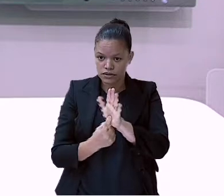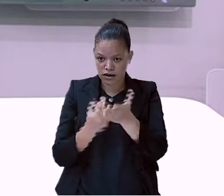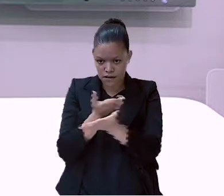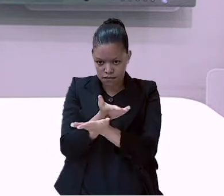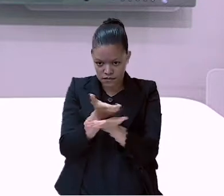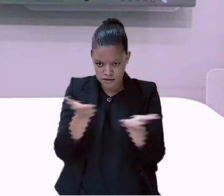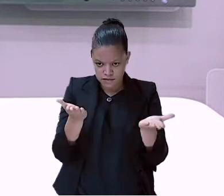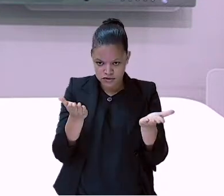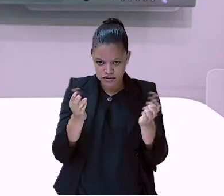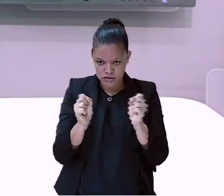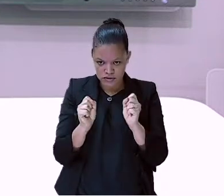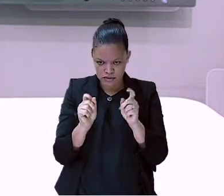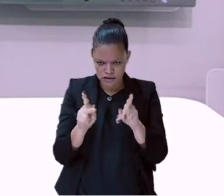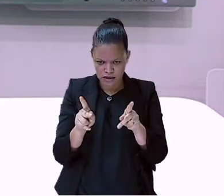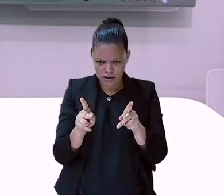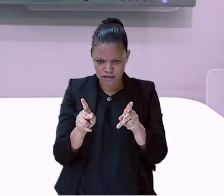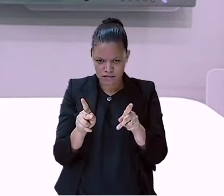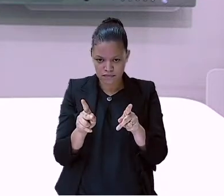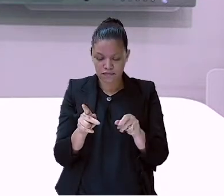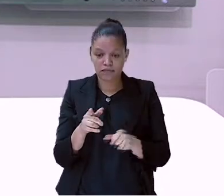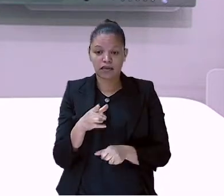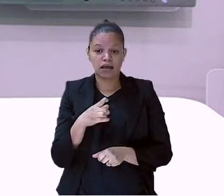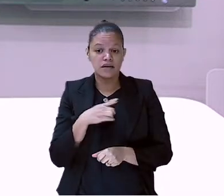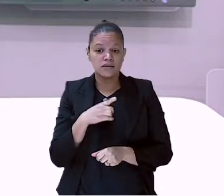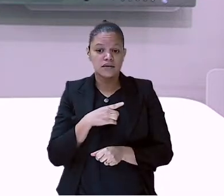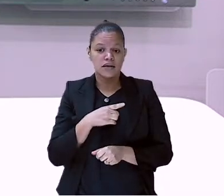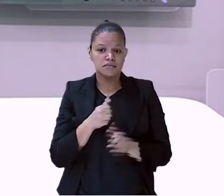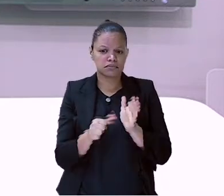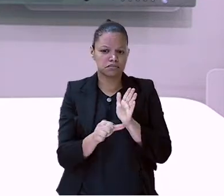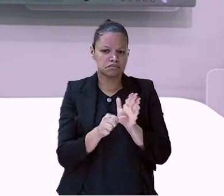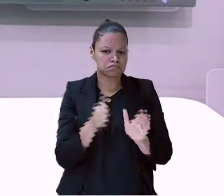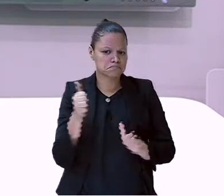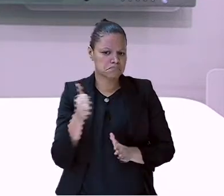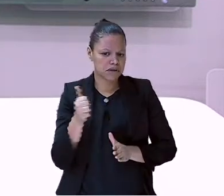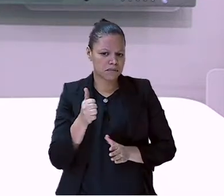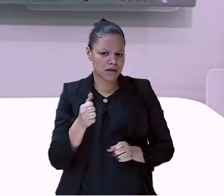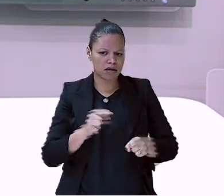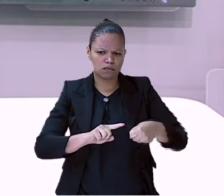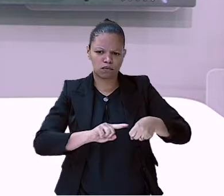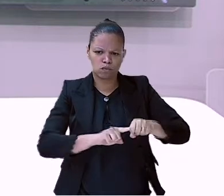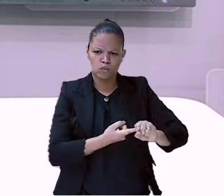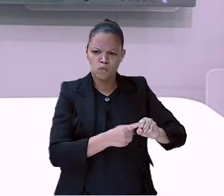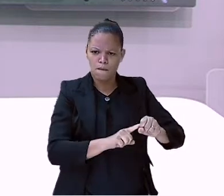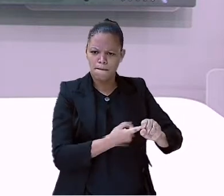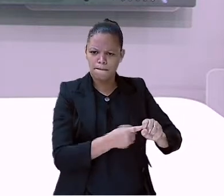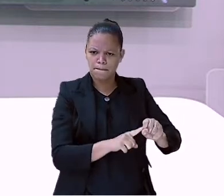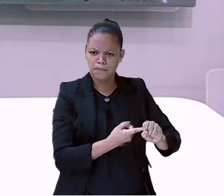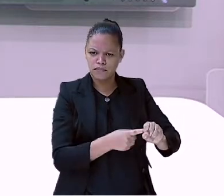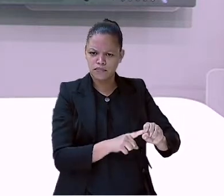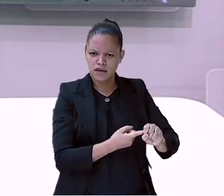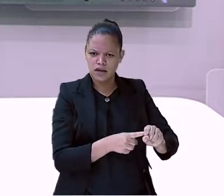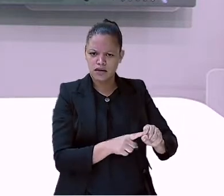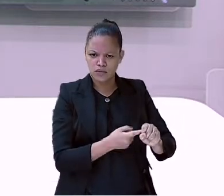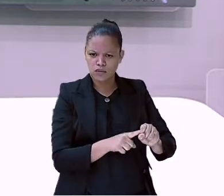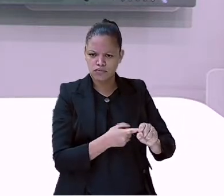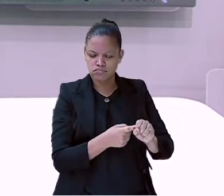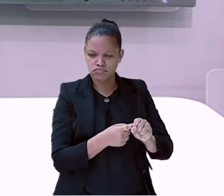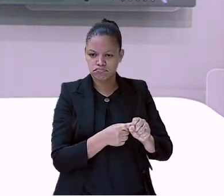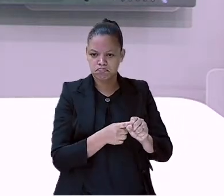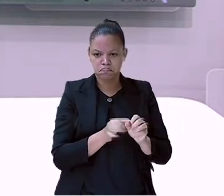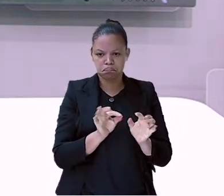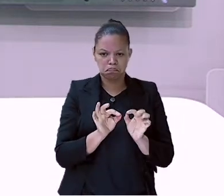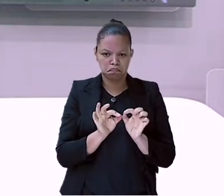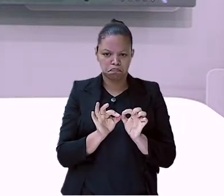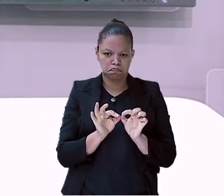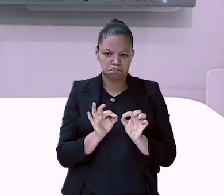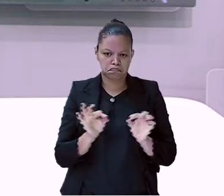dá. Então, eu tenho aqui, ó, o apontador, eu coloco ele do princípio do 0, tá? Do meu risquinho